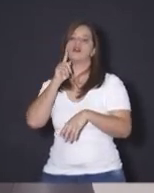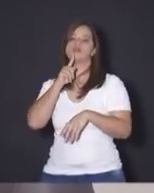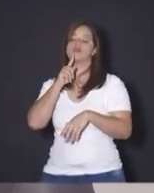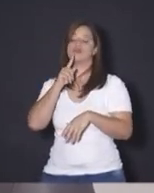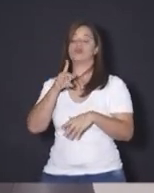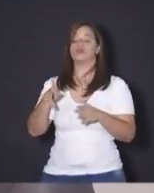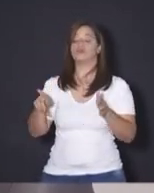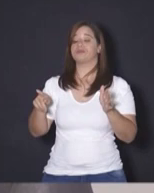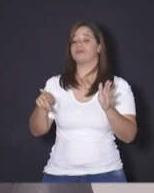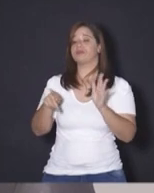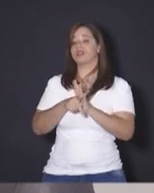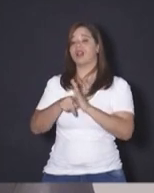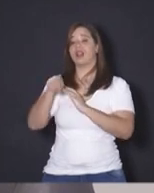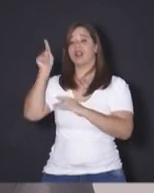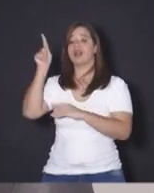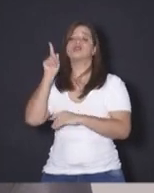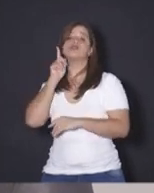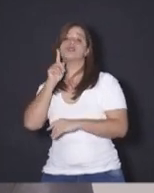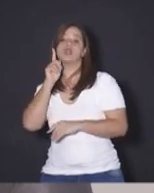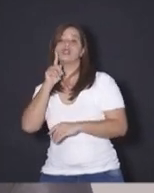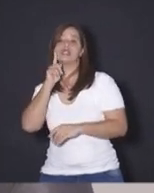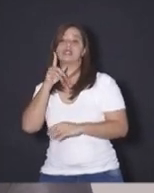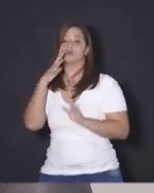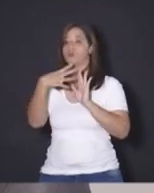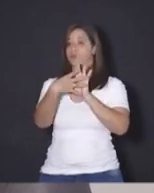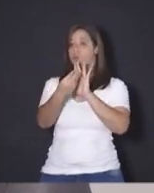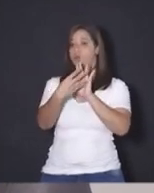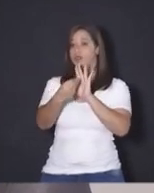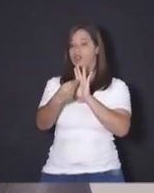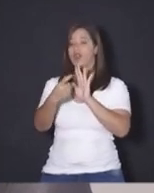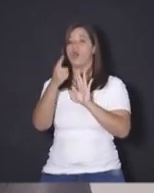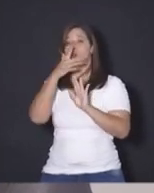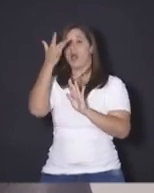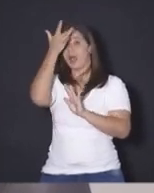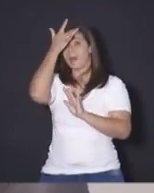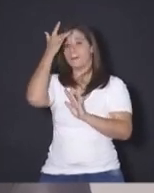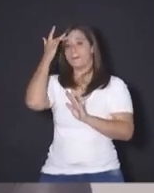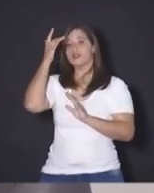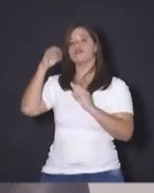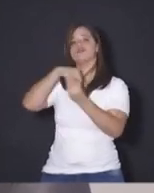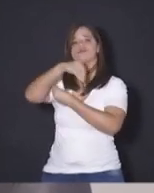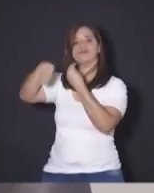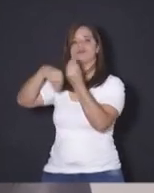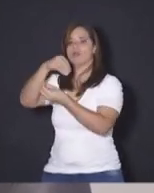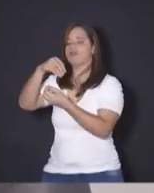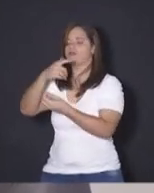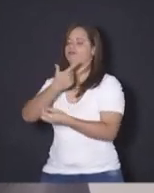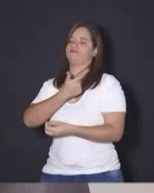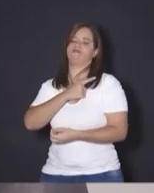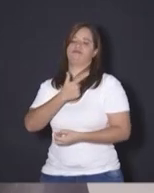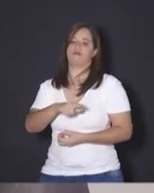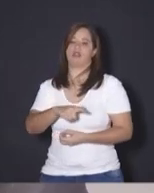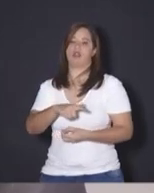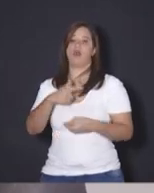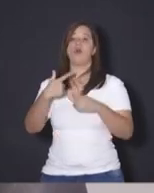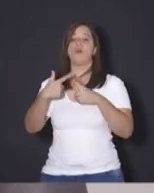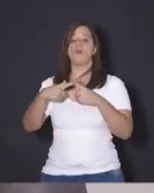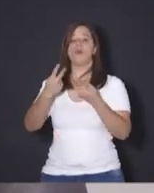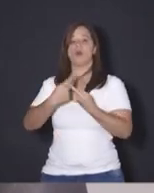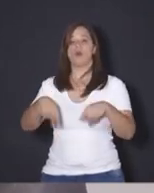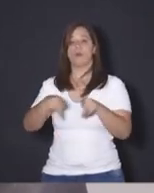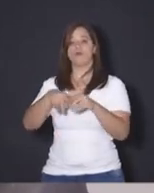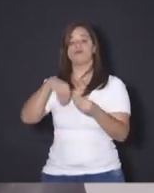regime da onu nos estados unidos neste modelo a imagem do mestiço existe porque os benefícios são